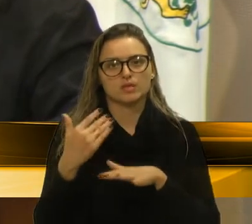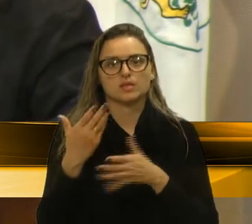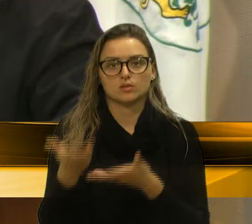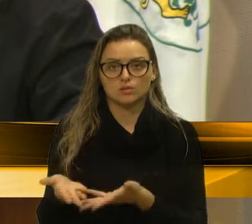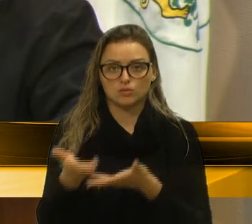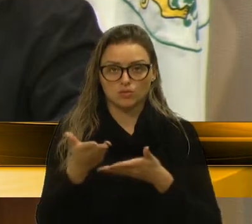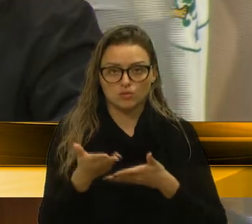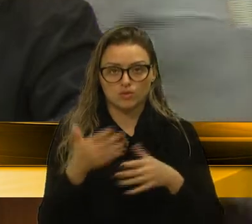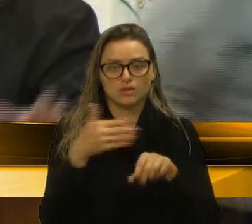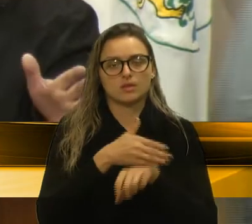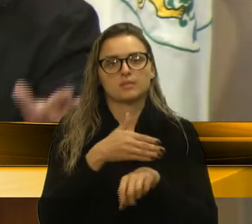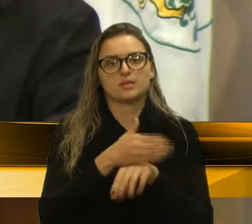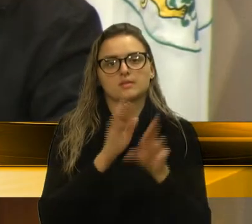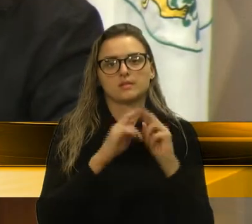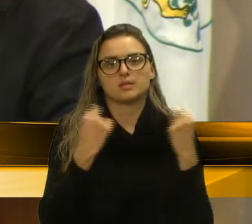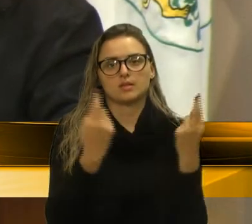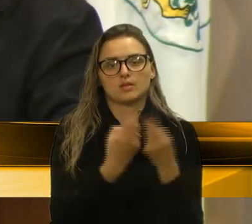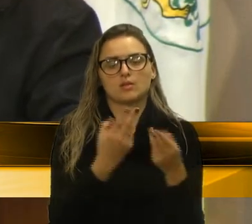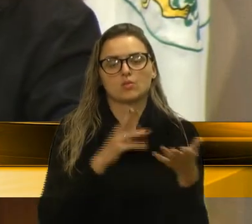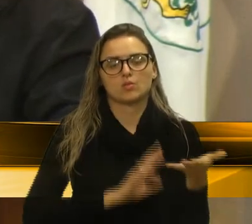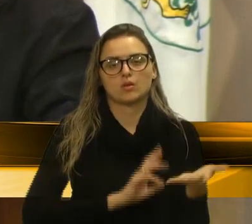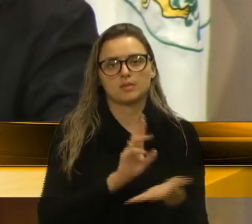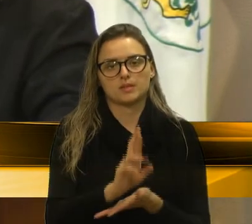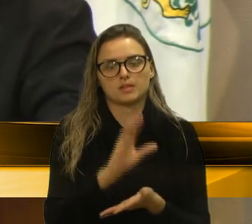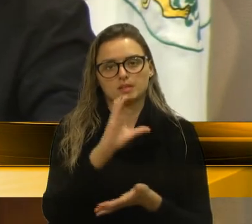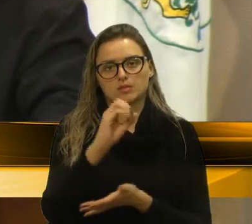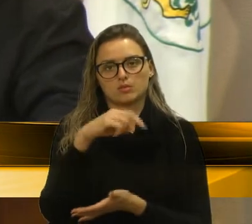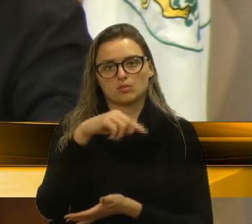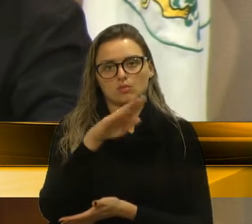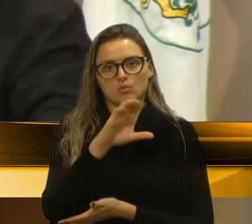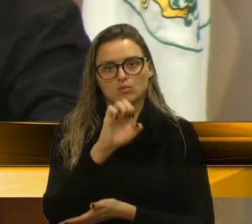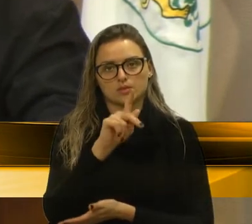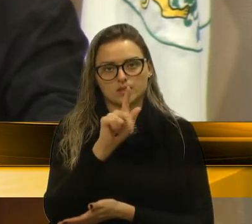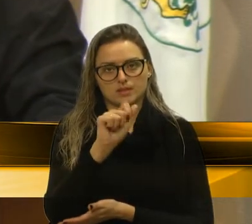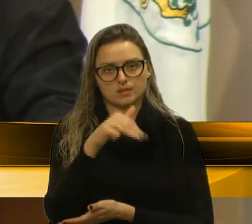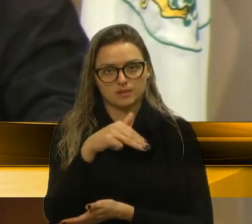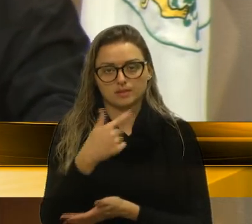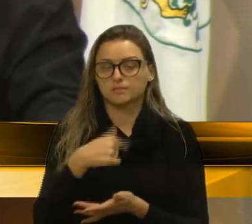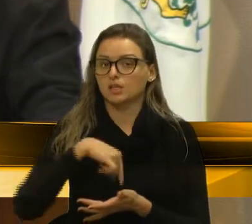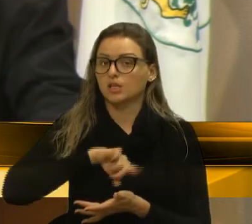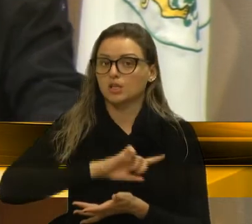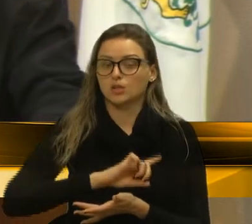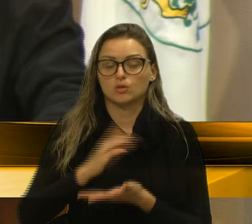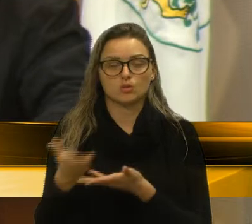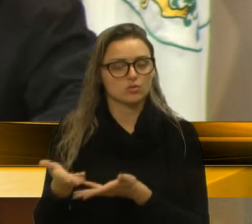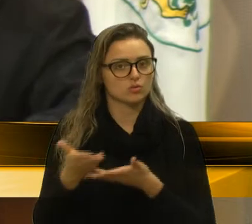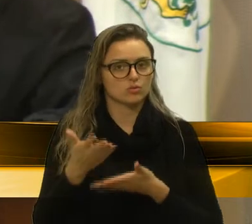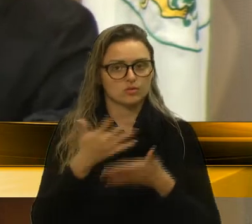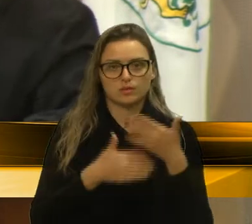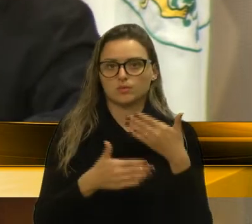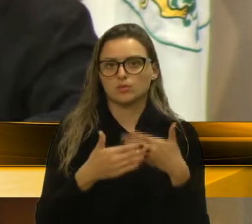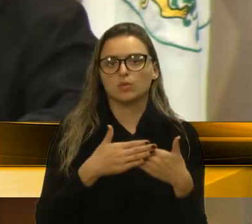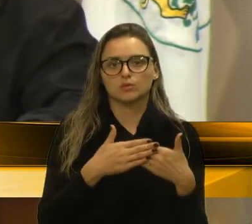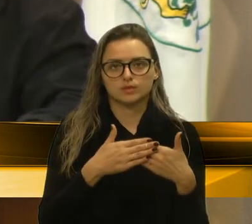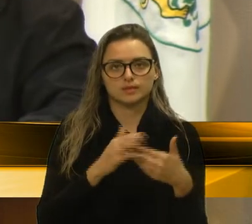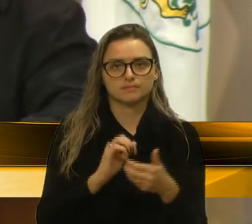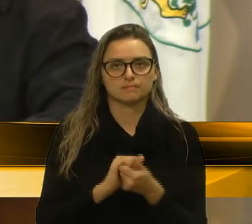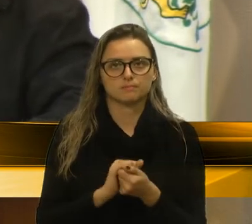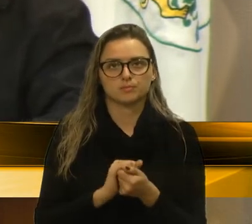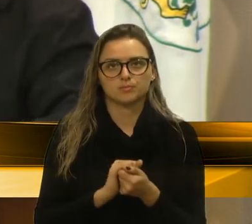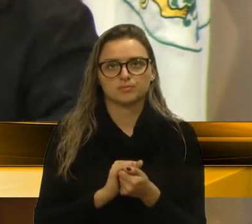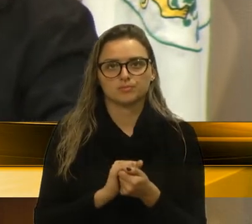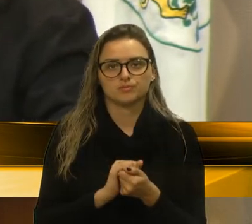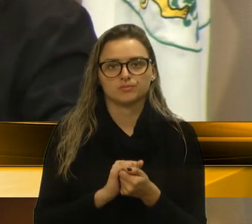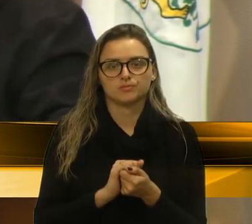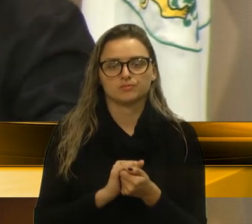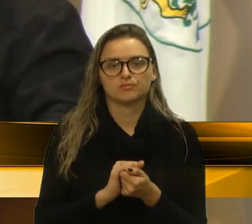participarem dessa reunião com os representantes do Conceplan. Nós não fizemos distinção, vereador Edson, né?